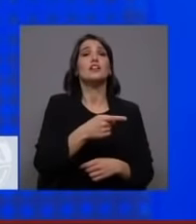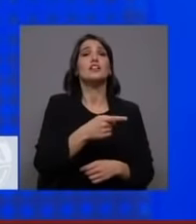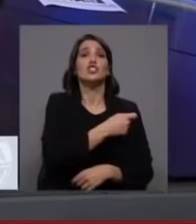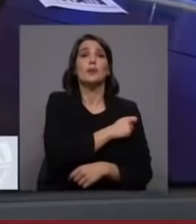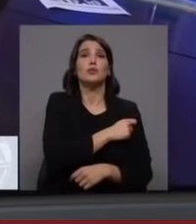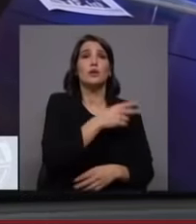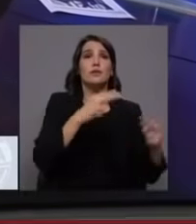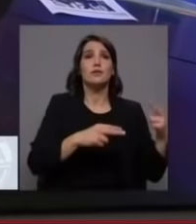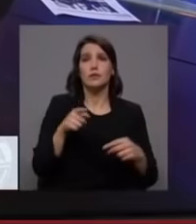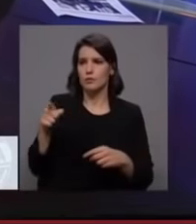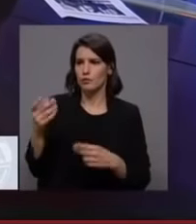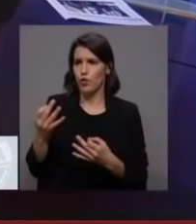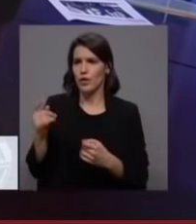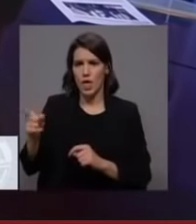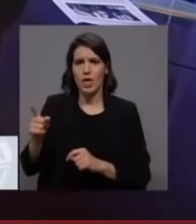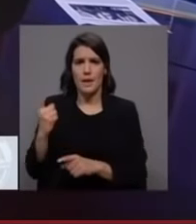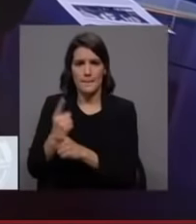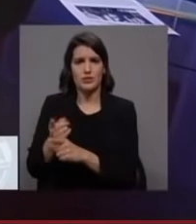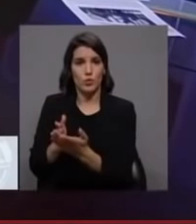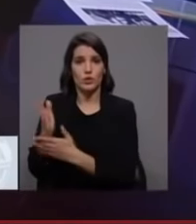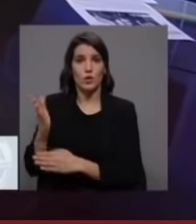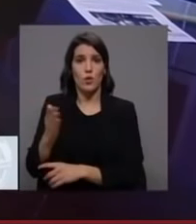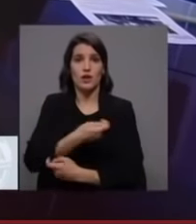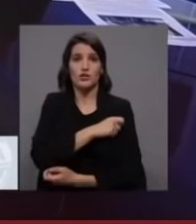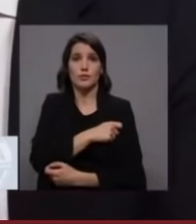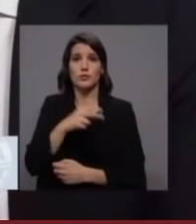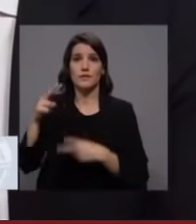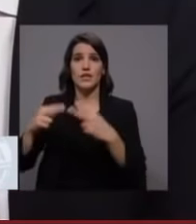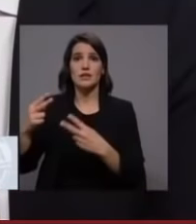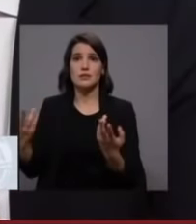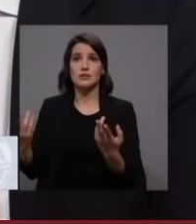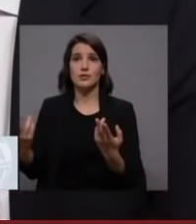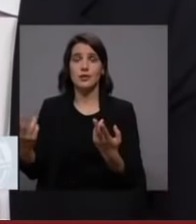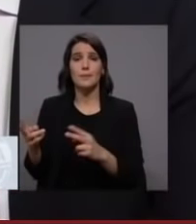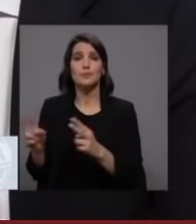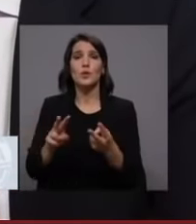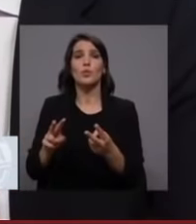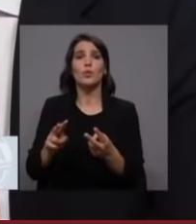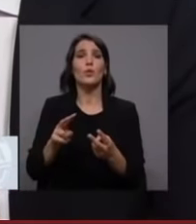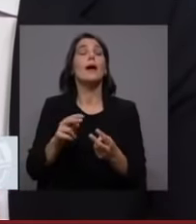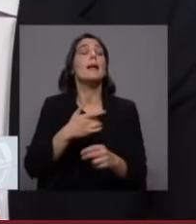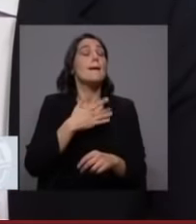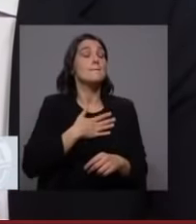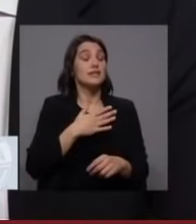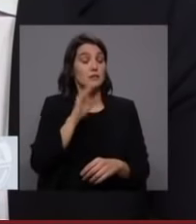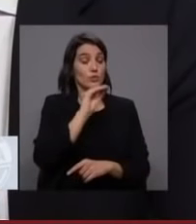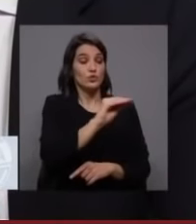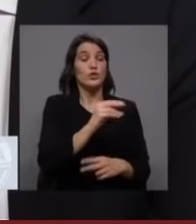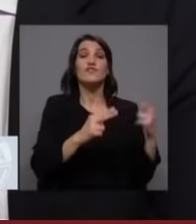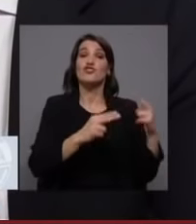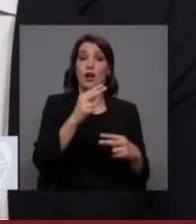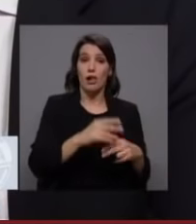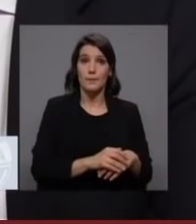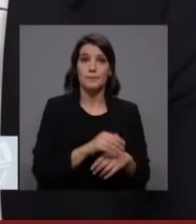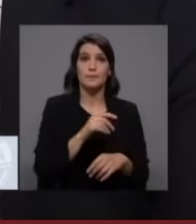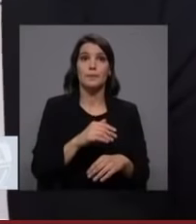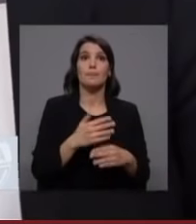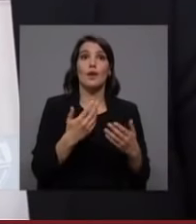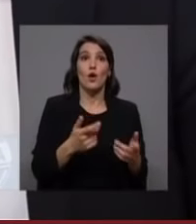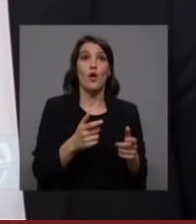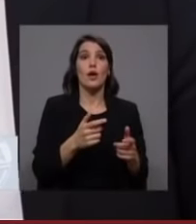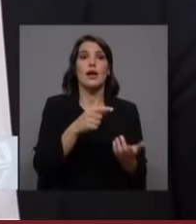coisa não é Elisa se eu sei que deixou de ser espera ou tributário para uma empresa de consultoria fiscal deixou de fiscalizar